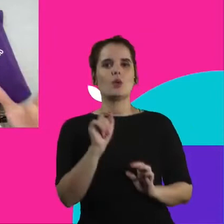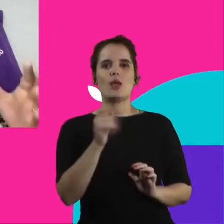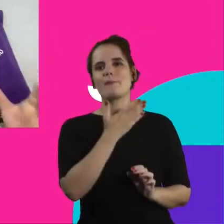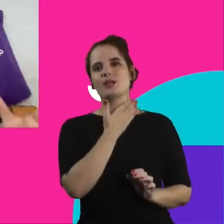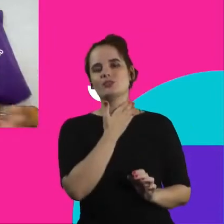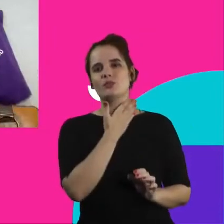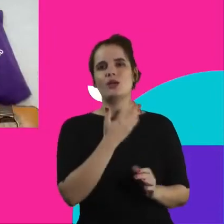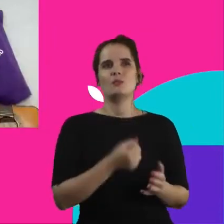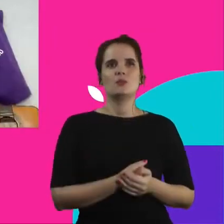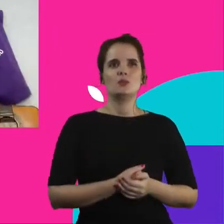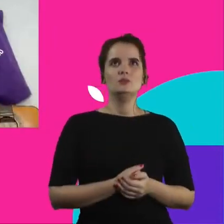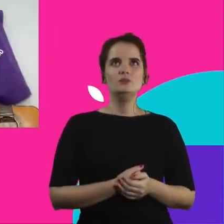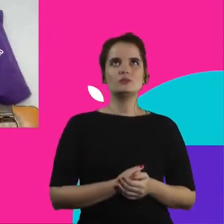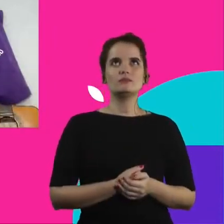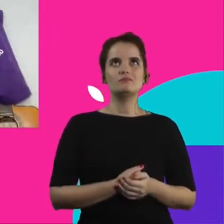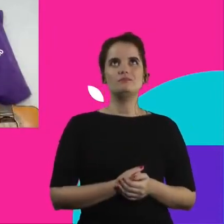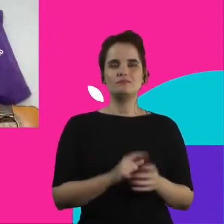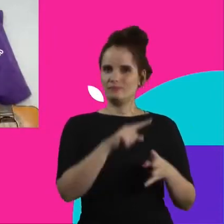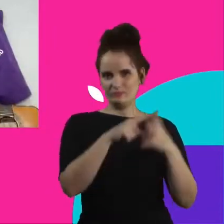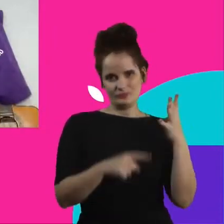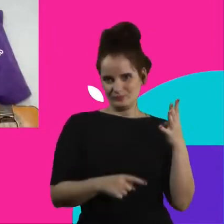todas nós aqui ao mesmo tempo e não só